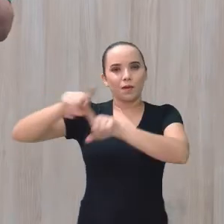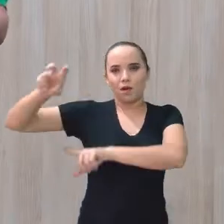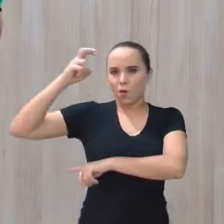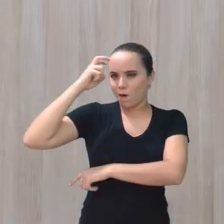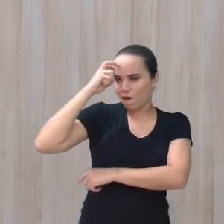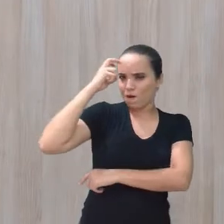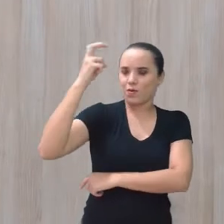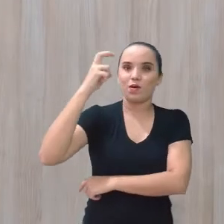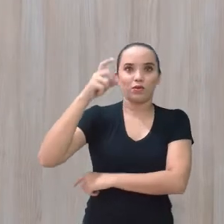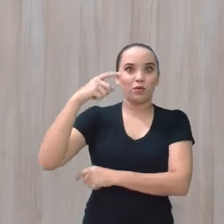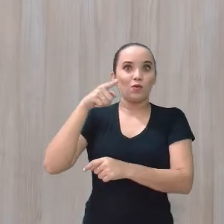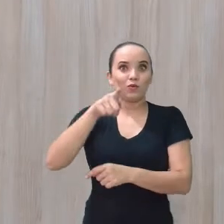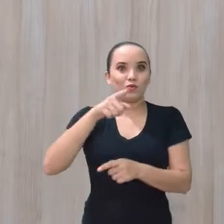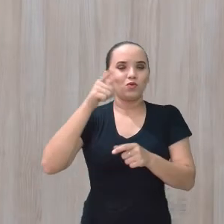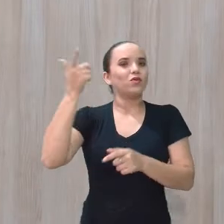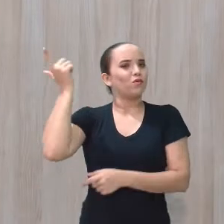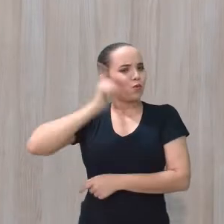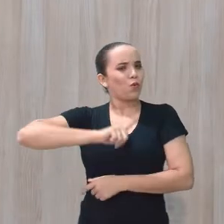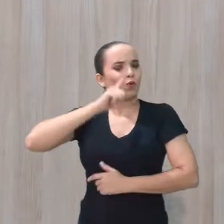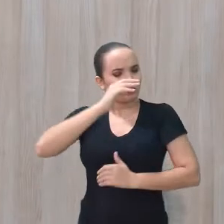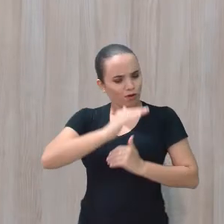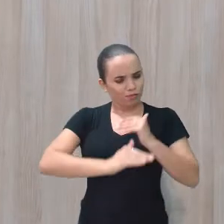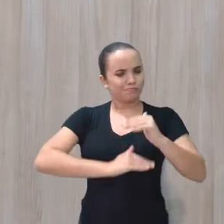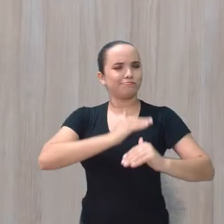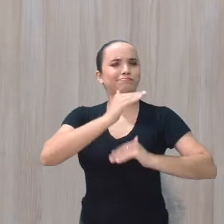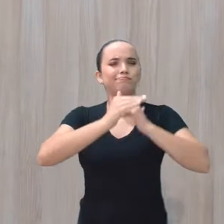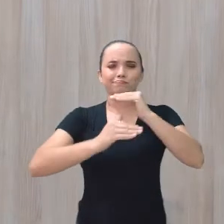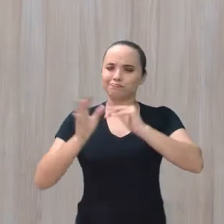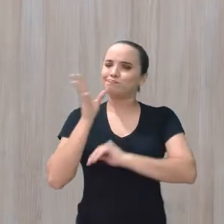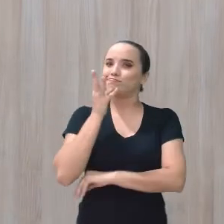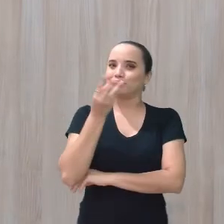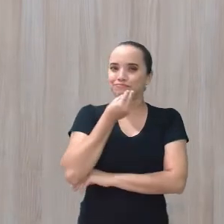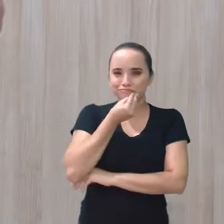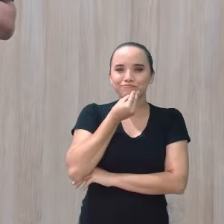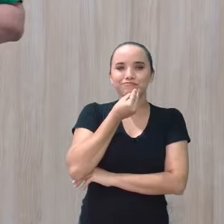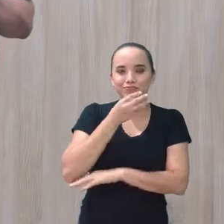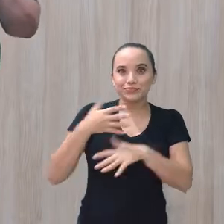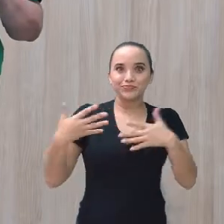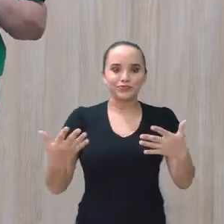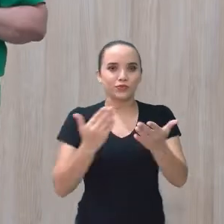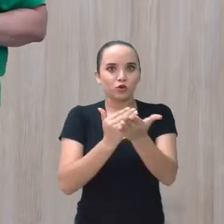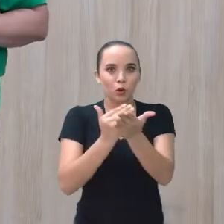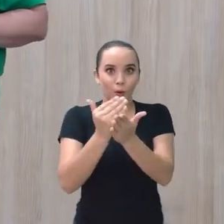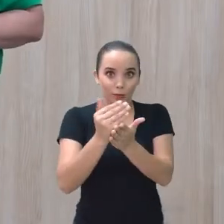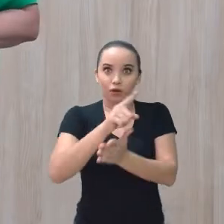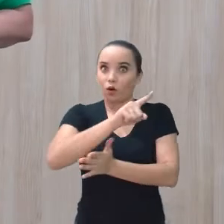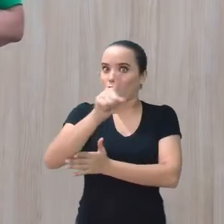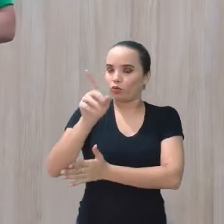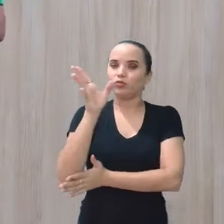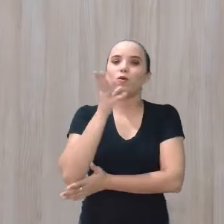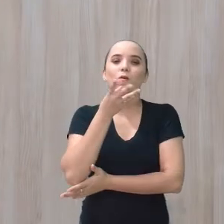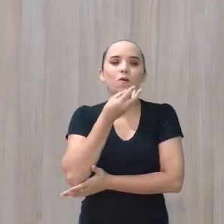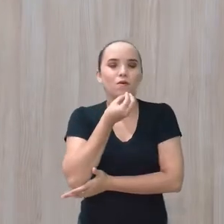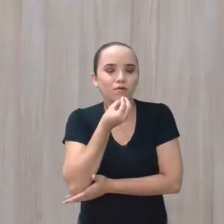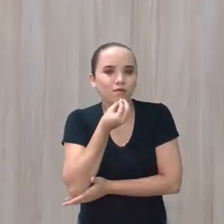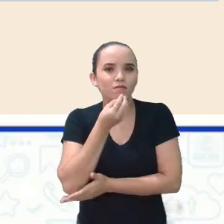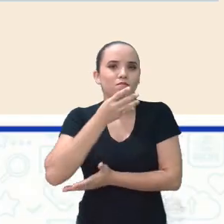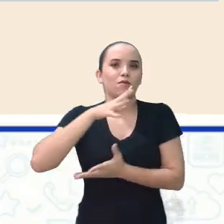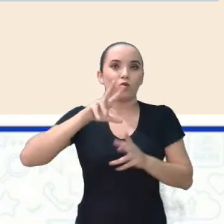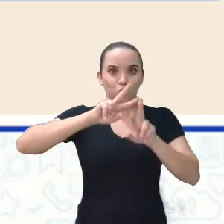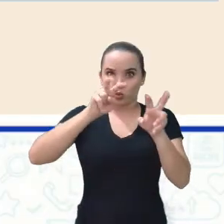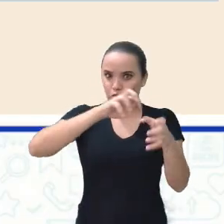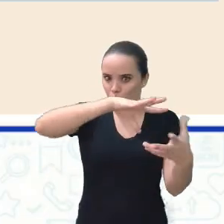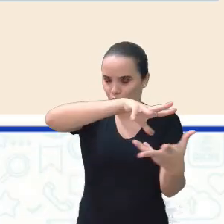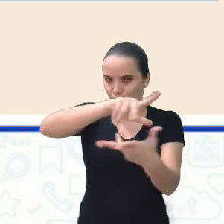estar crescendo em conhecimento. Então, começando com o seu conhecimento de mundo, o que vem à